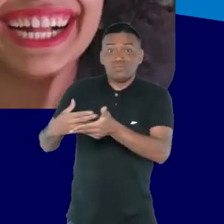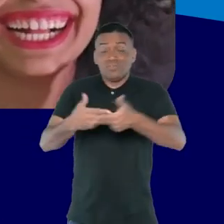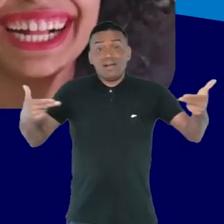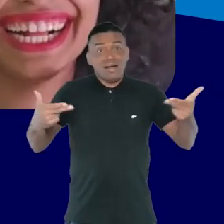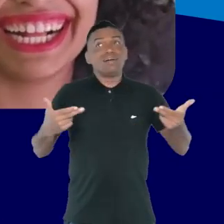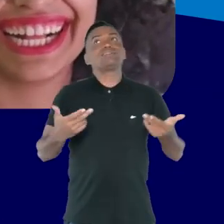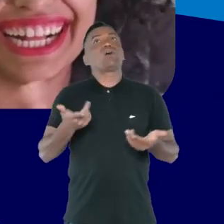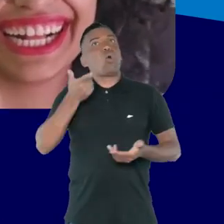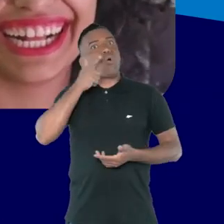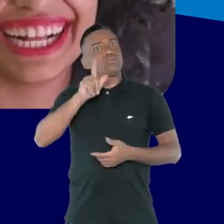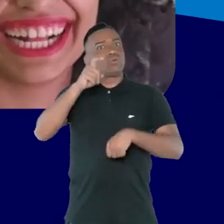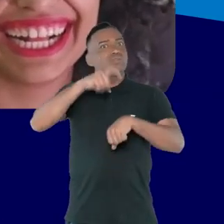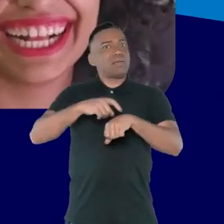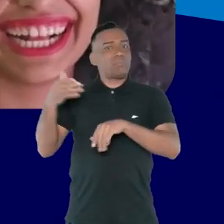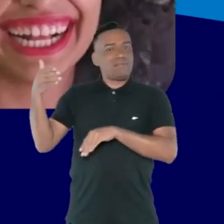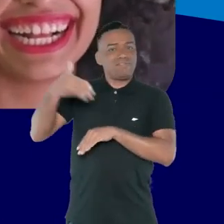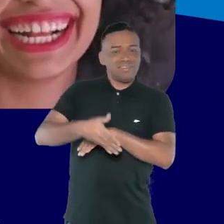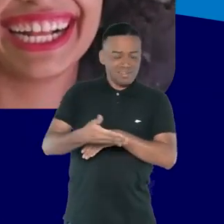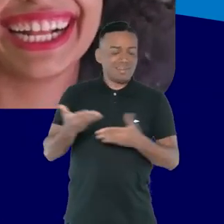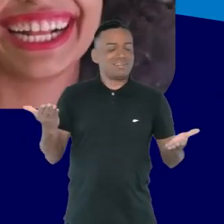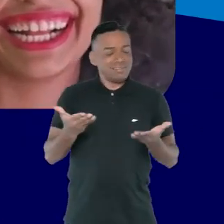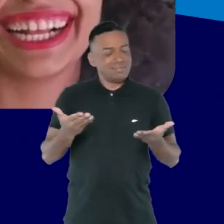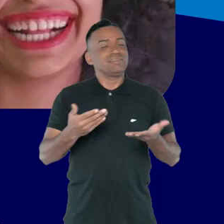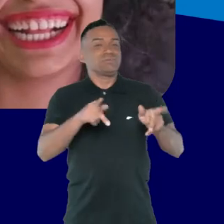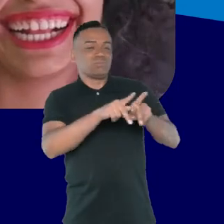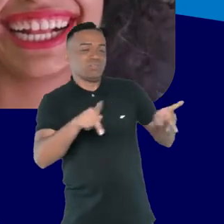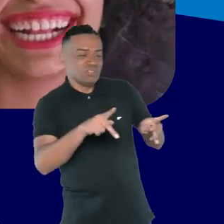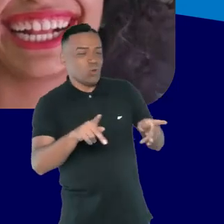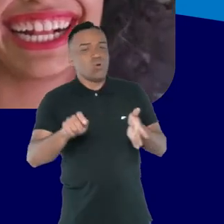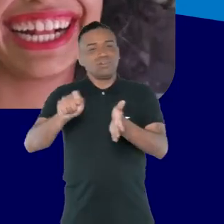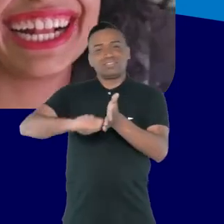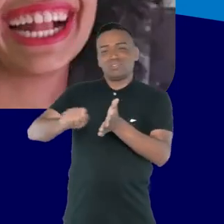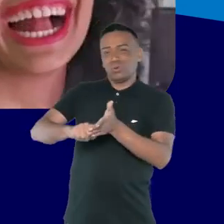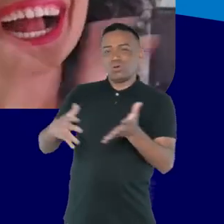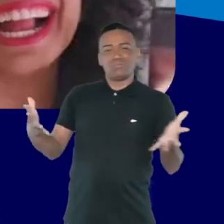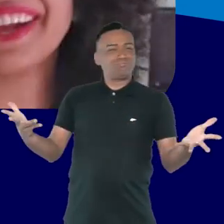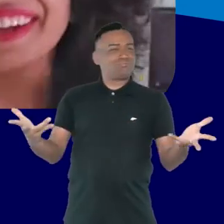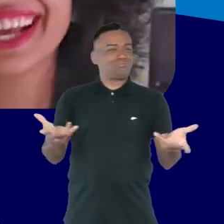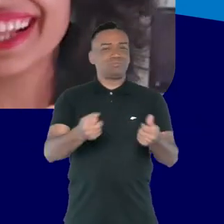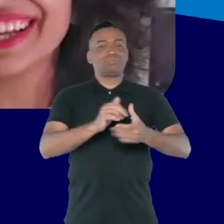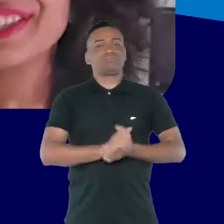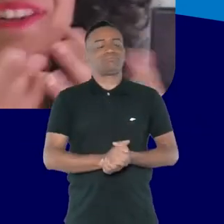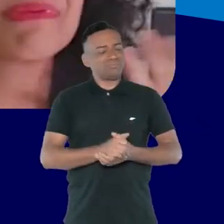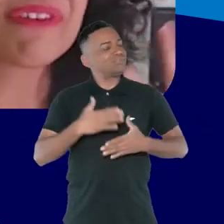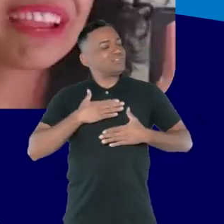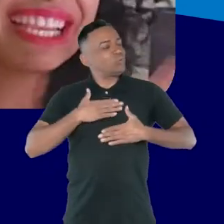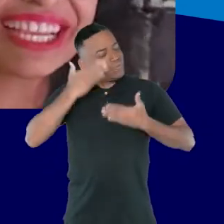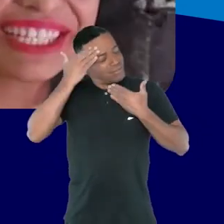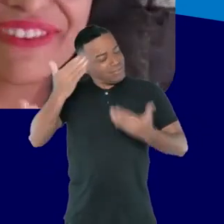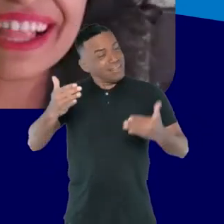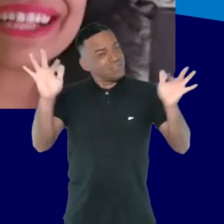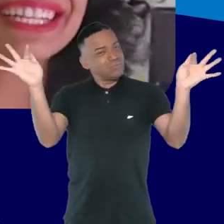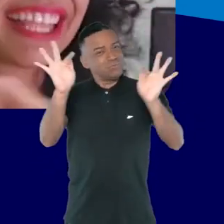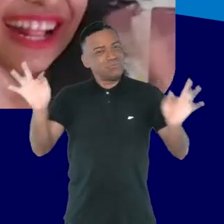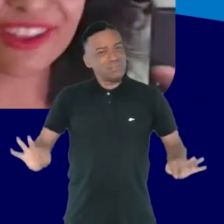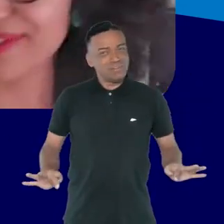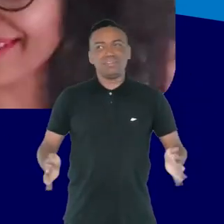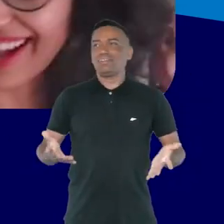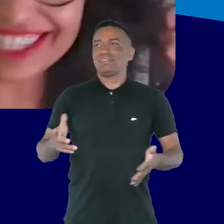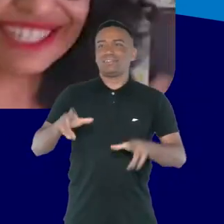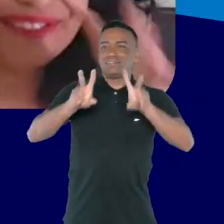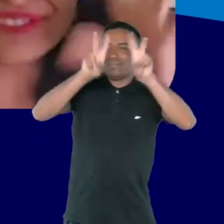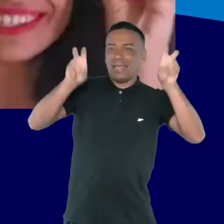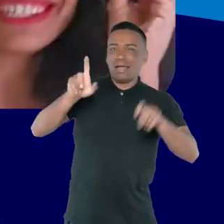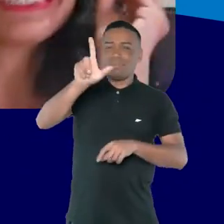tão ocupada que você tem como professora, como escritora. Eu que agradeço, estou super feliz, falar de